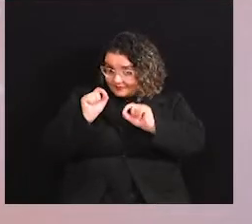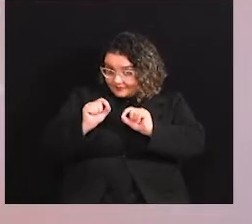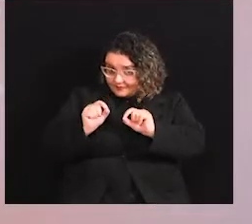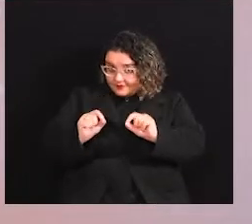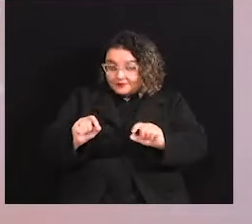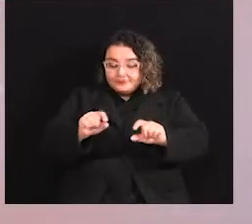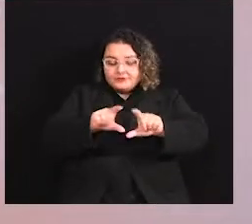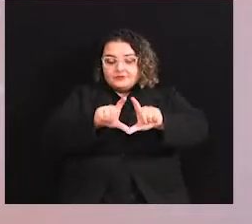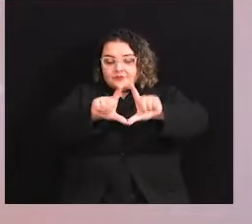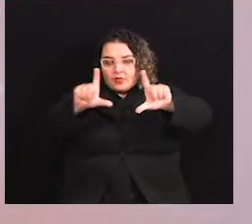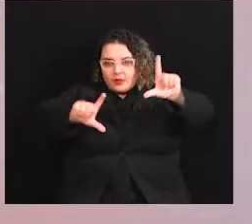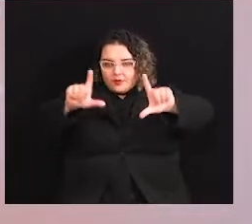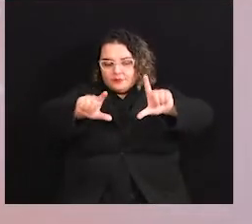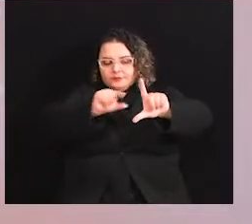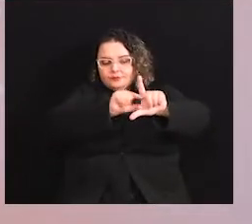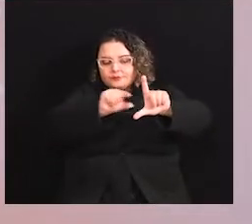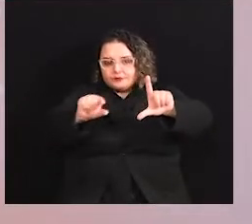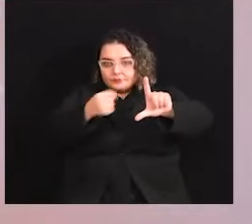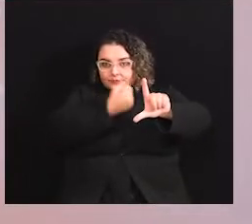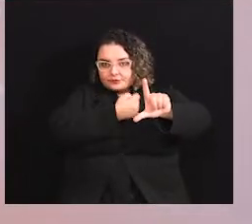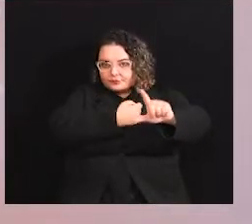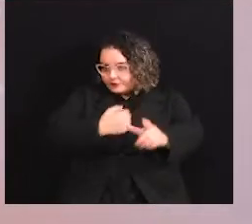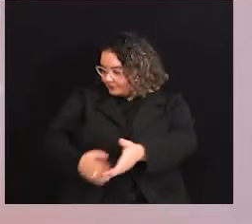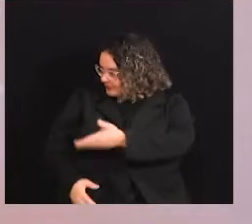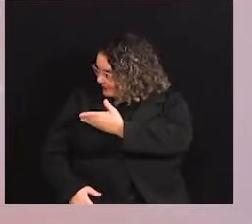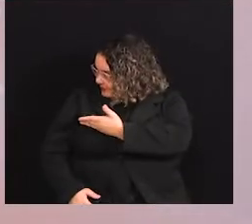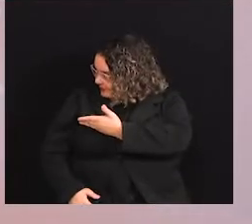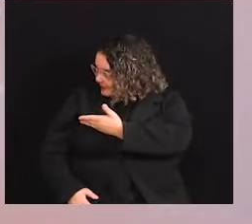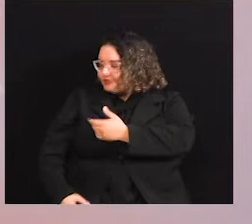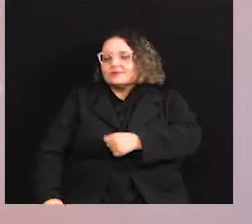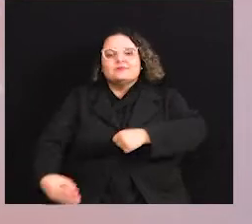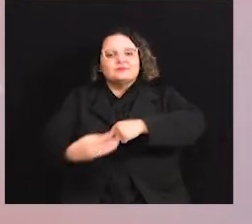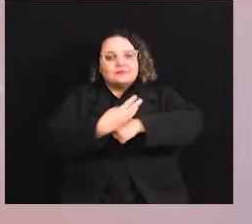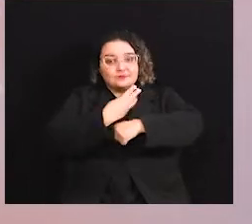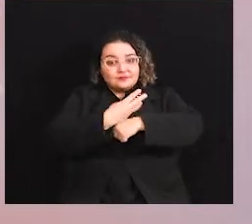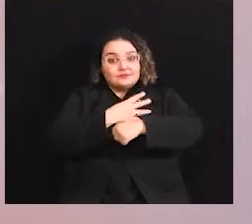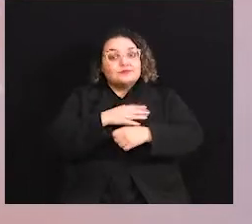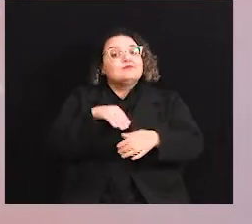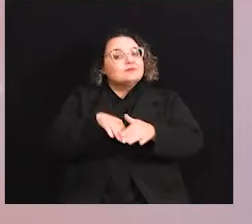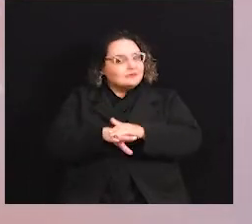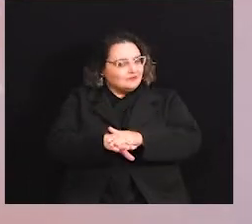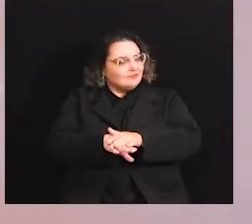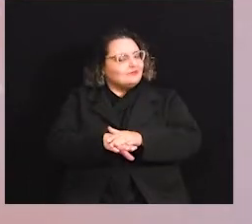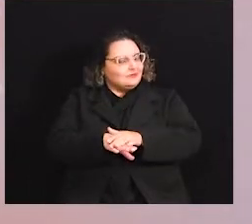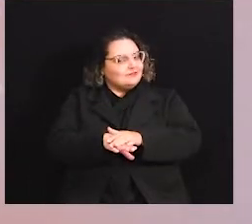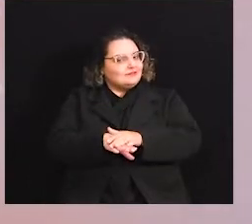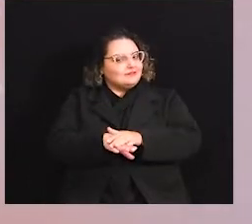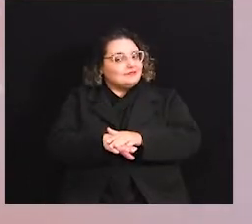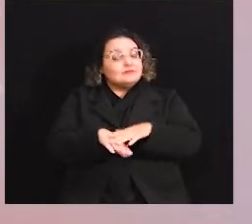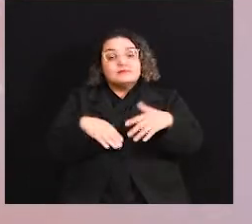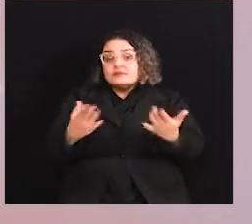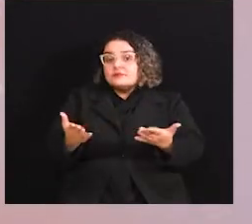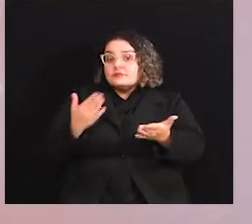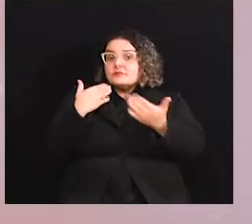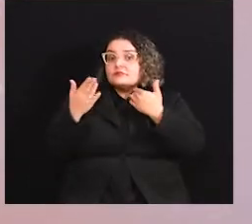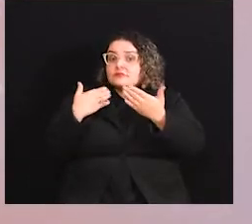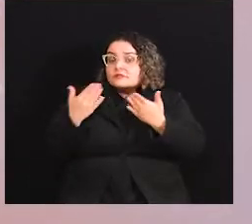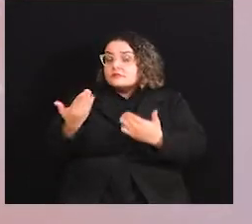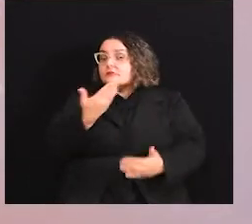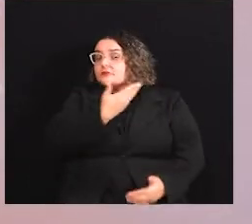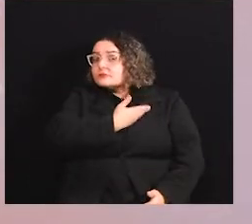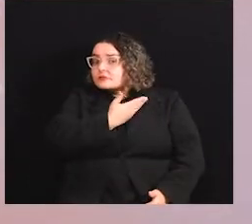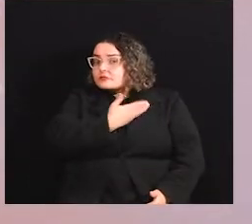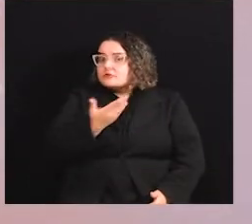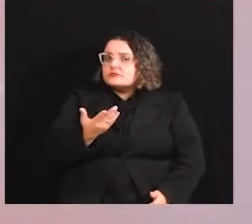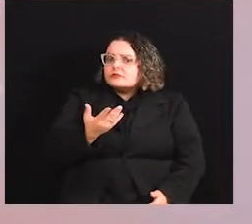que tá aparecendo agora aí na sua tela? É o nosso WhatsApp. Anota ele, deixa aí guardadinho. E se de repente tá aí conversando com um